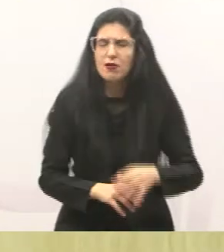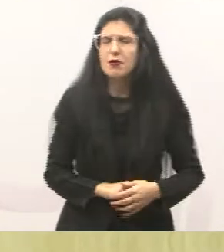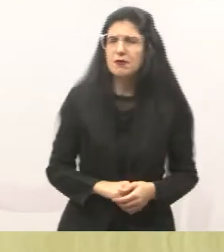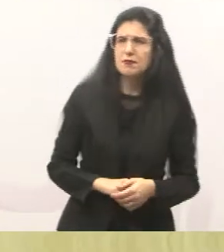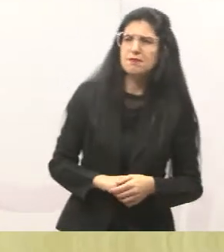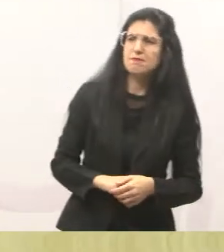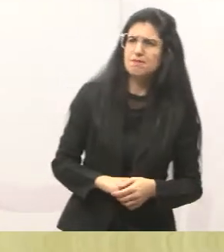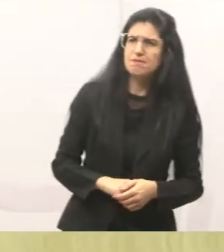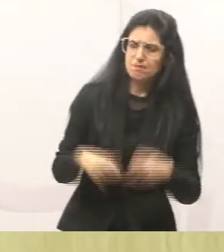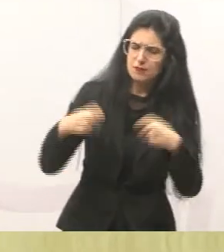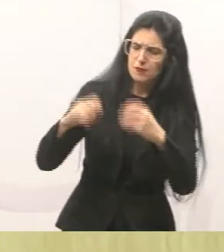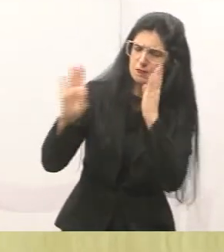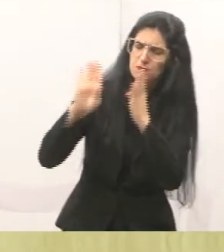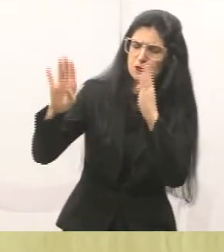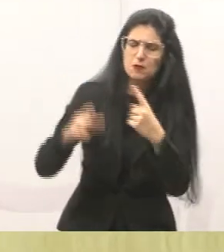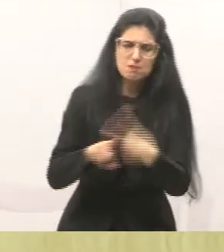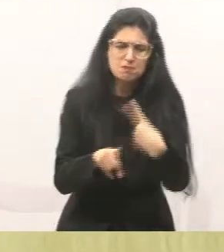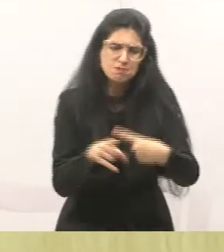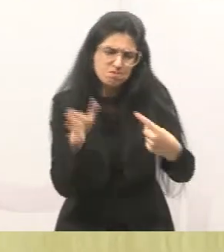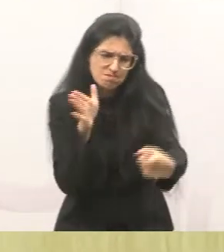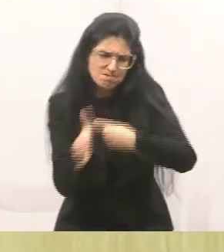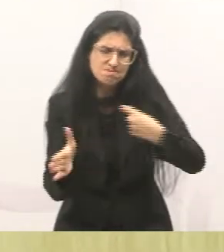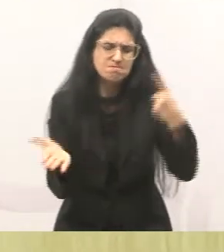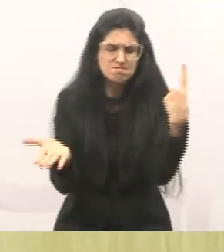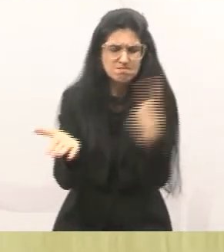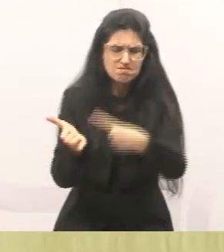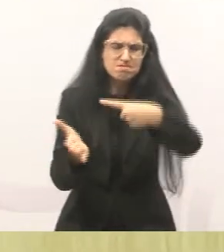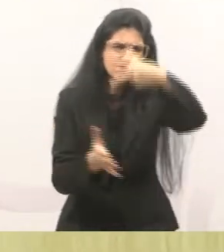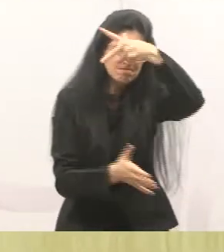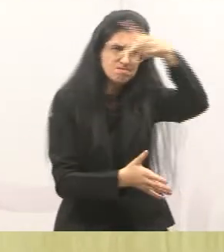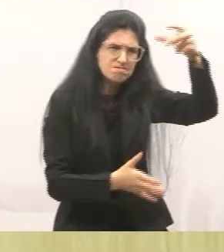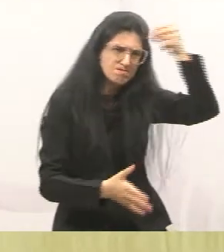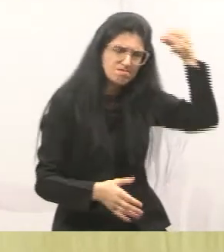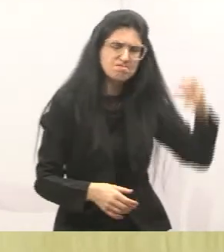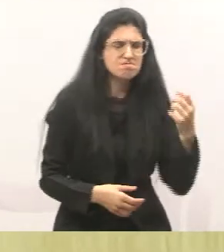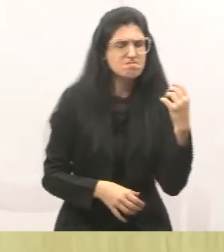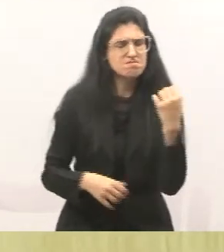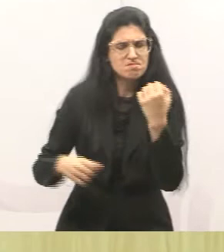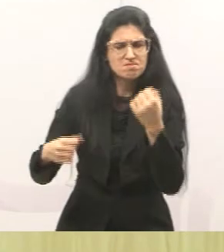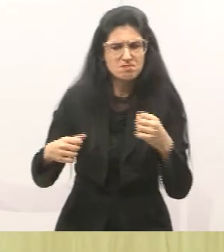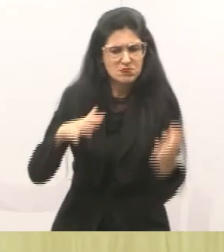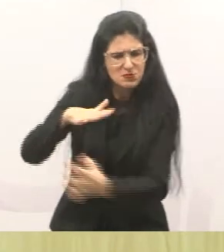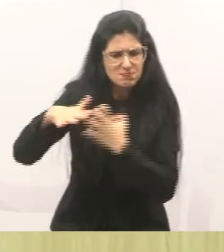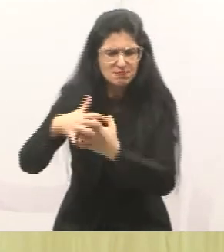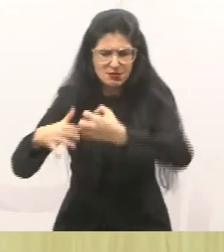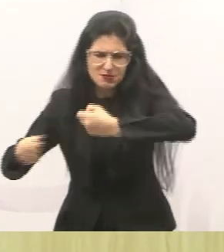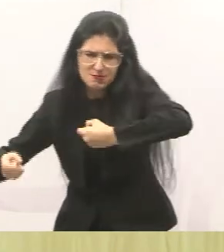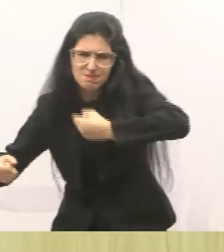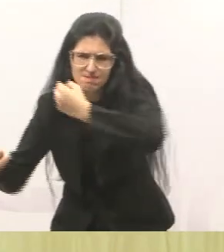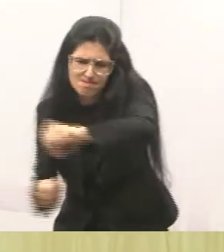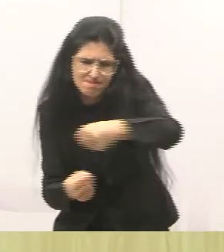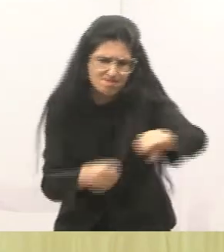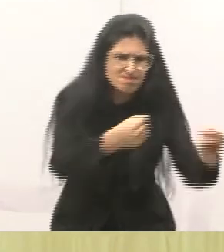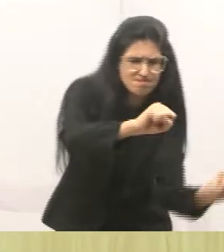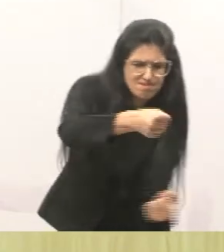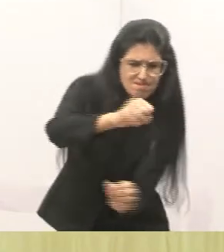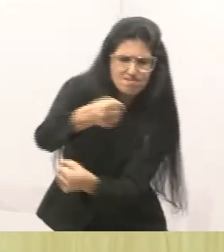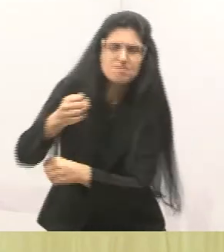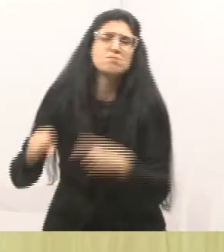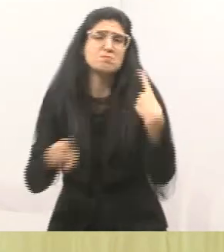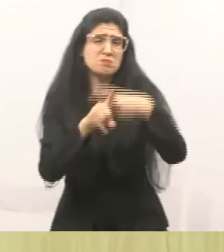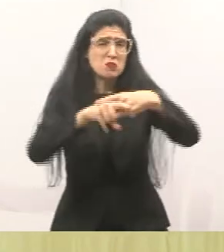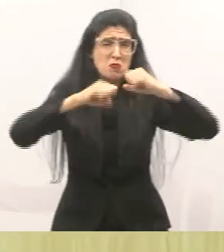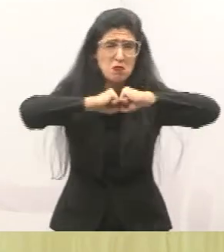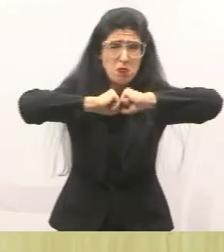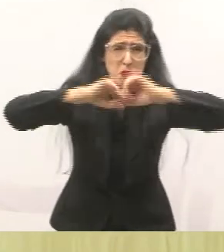execução e cumprimento do contrato de concessão da empresa ambiental, considerando que com o início da pandemia do novo coronavírus